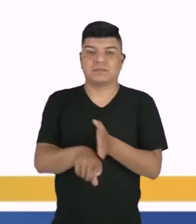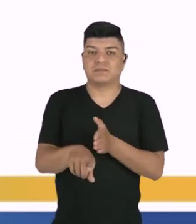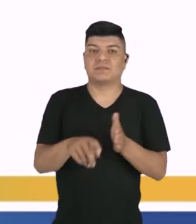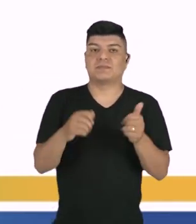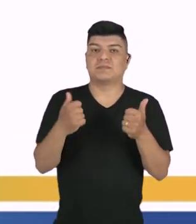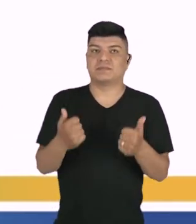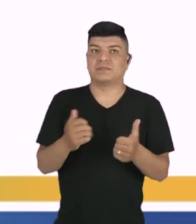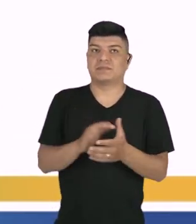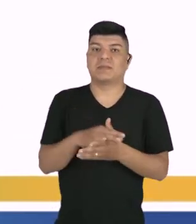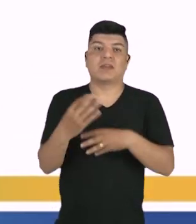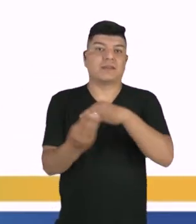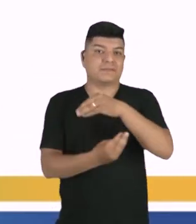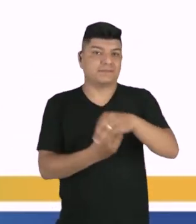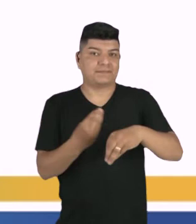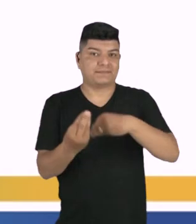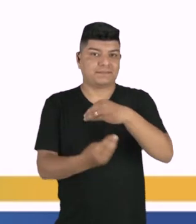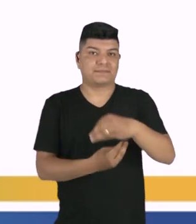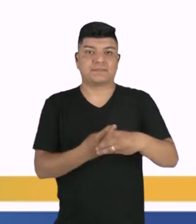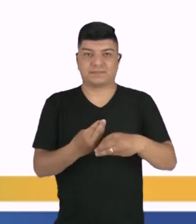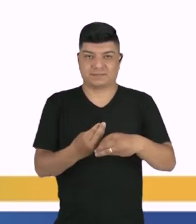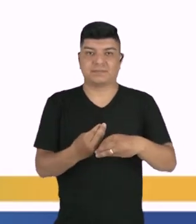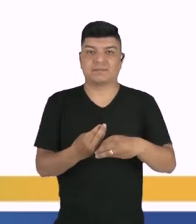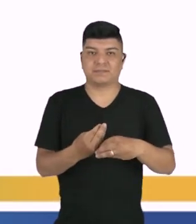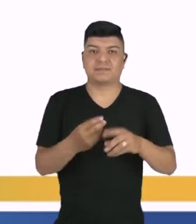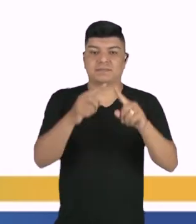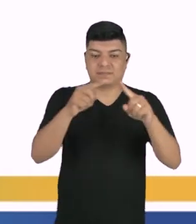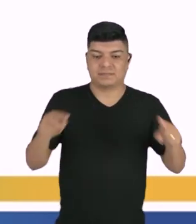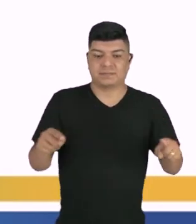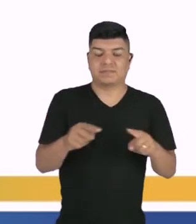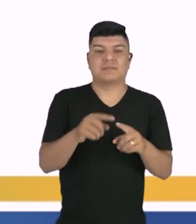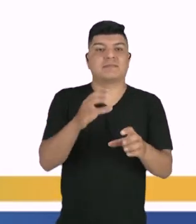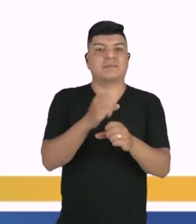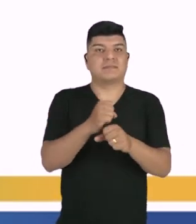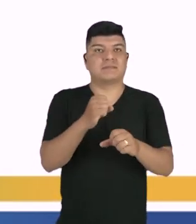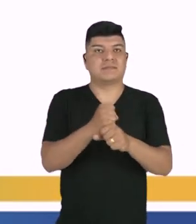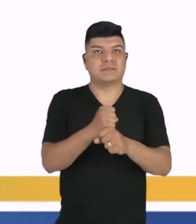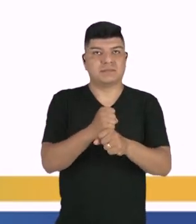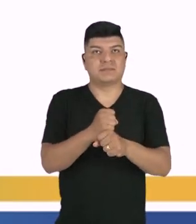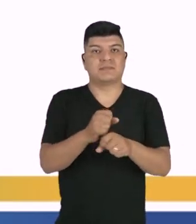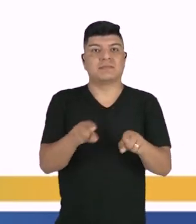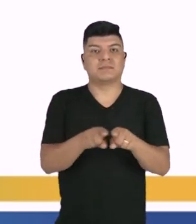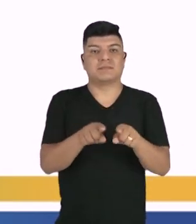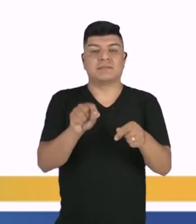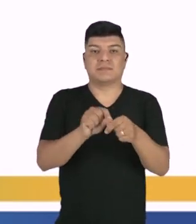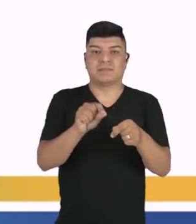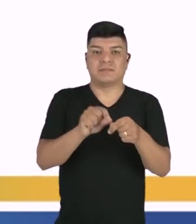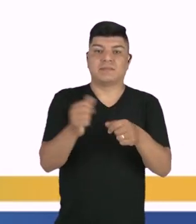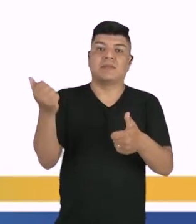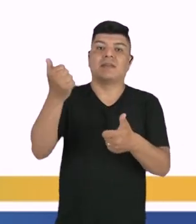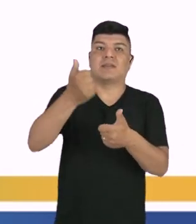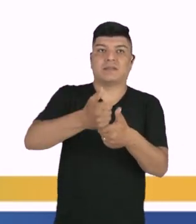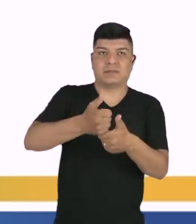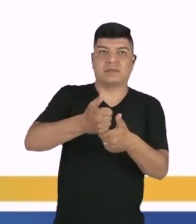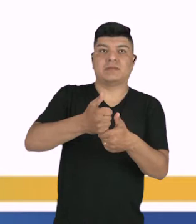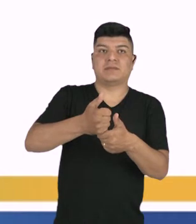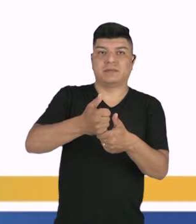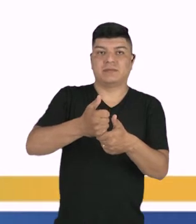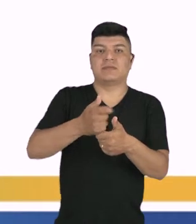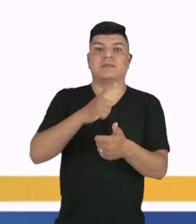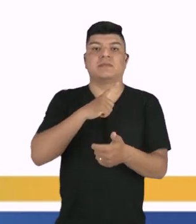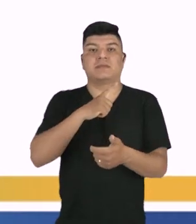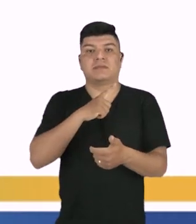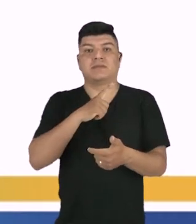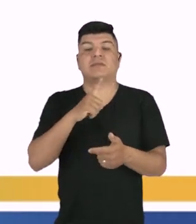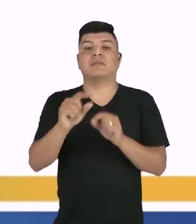problema, que envolve uma expressão trigonométrica, uma função trigonométrica, e quando fizermos a substituição, né,